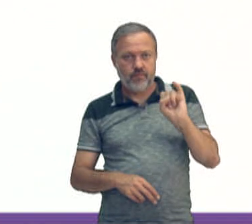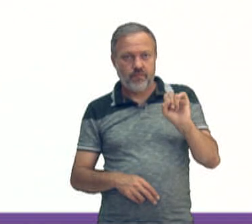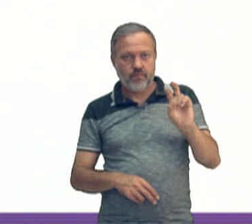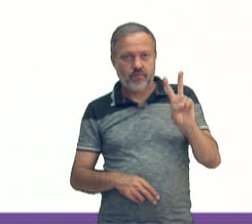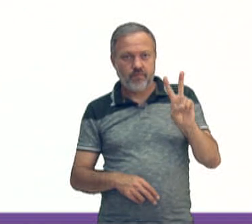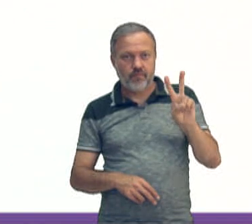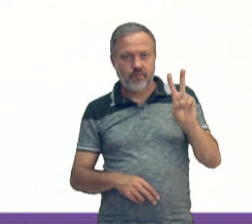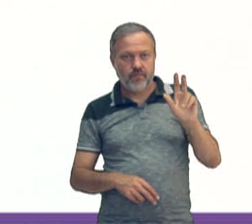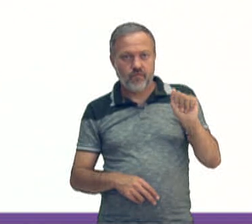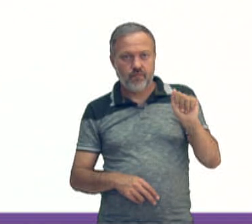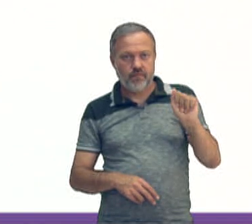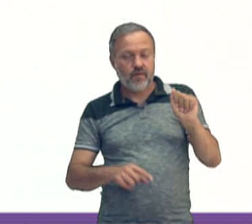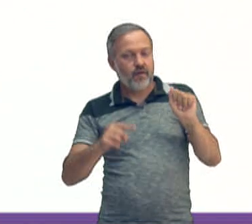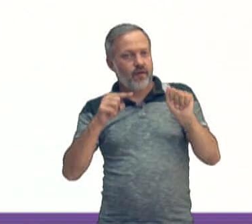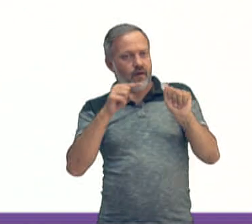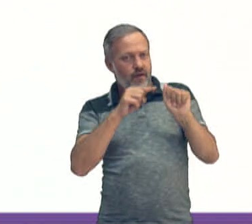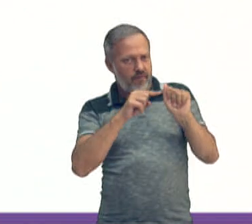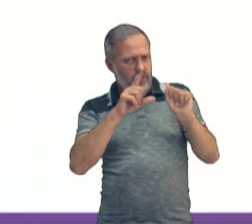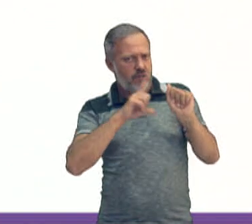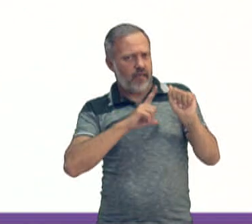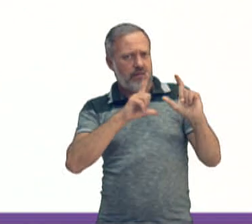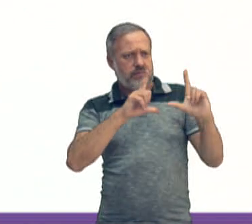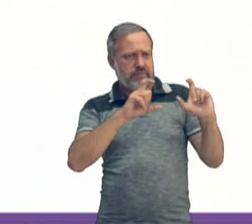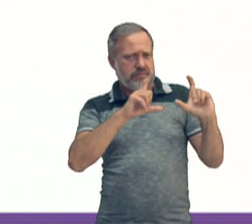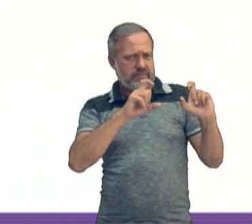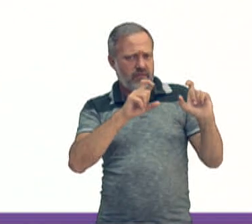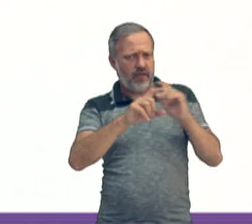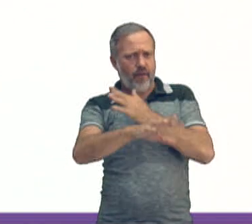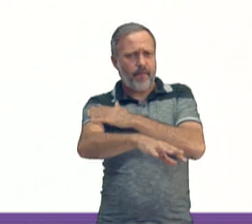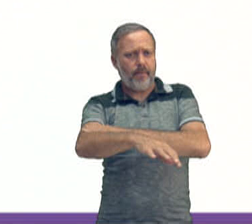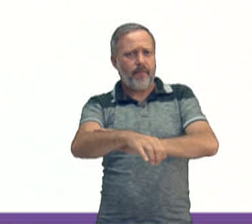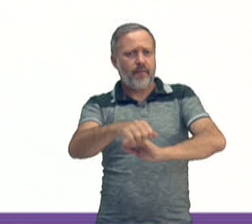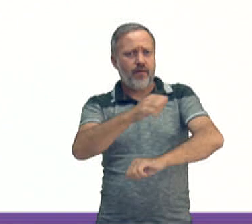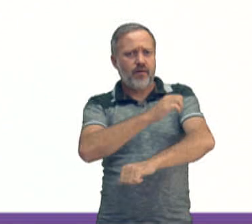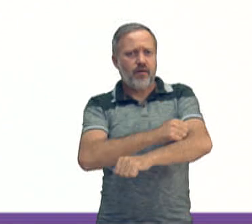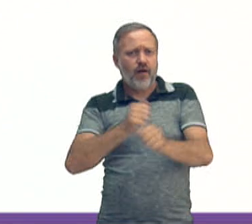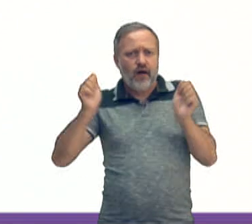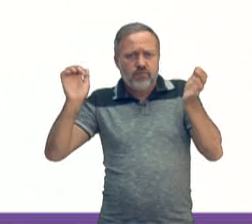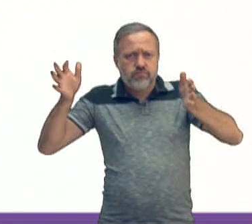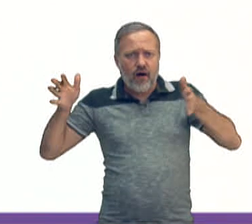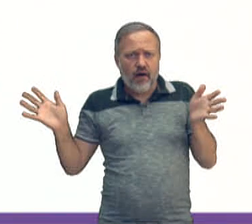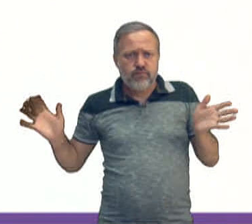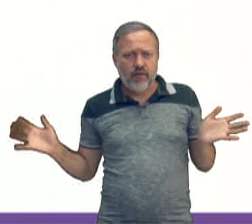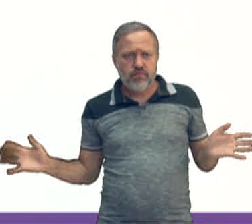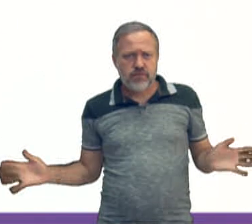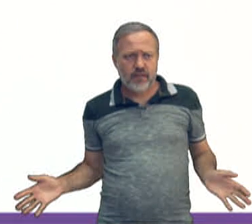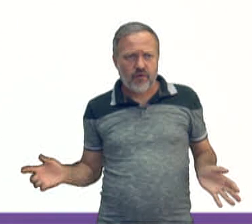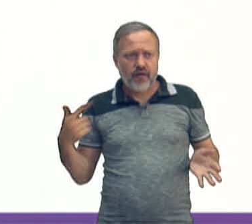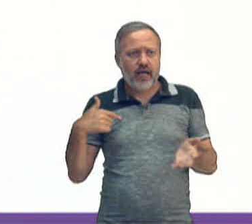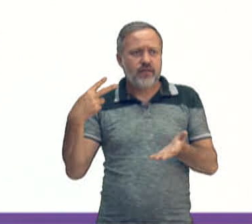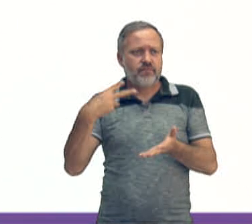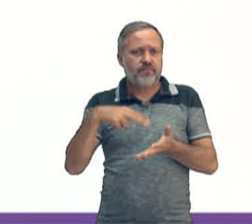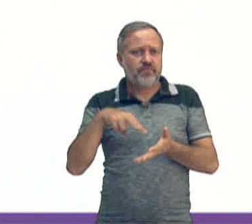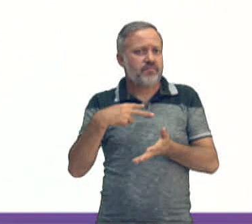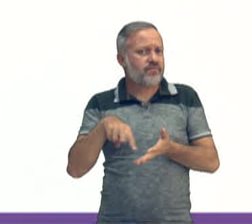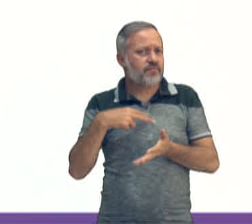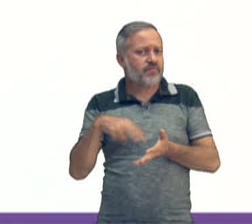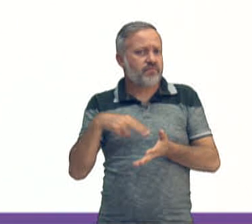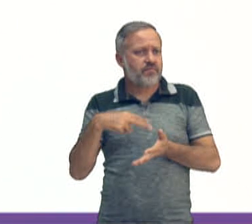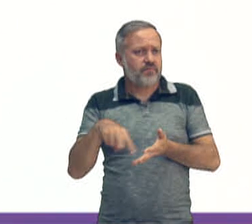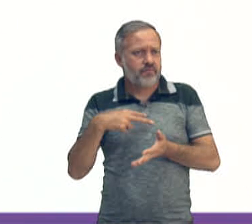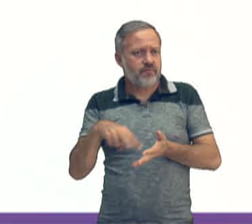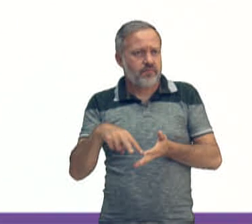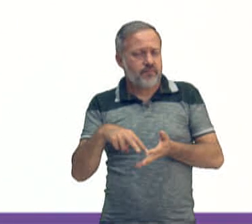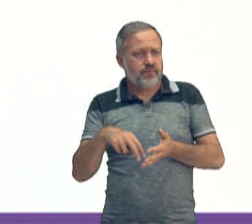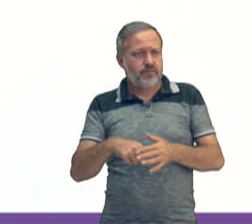aqui no slide é a imagem de Shiva com vários braços, então Shiva é a deusa dançante. É um deus que está